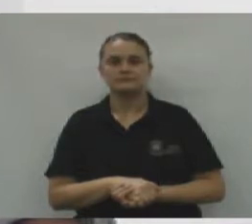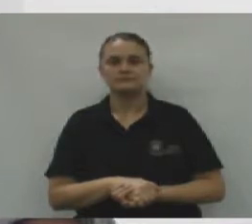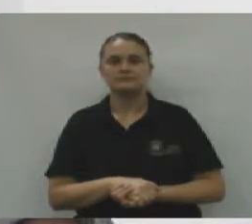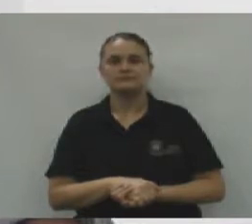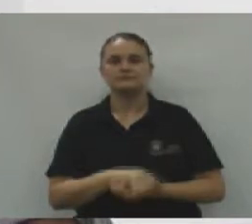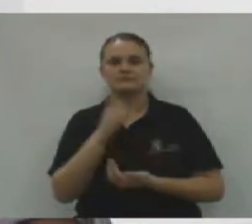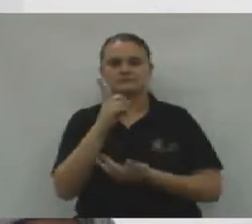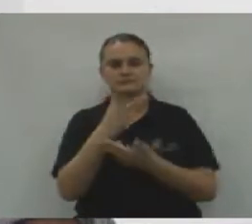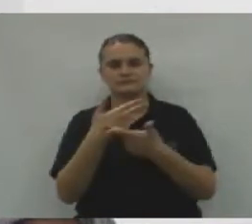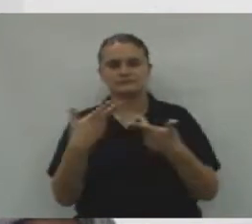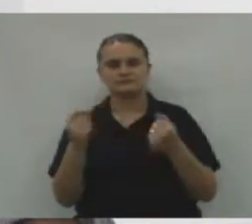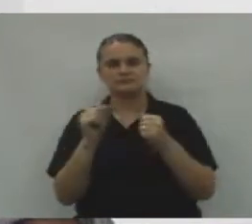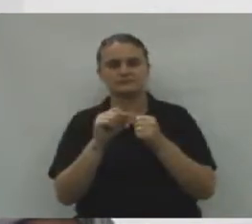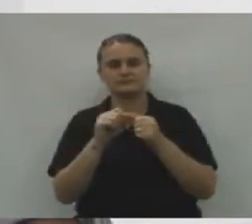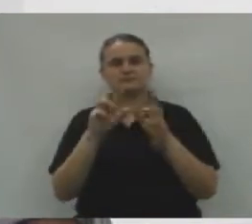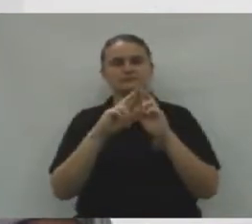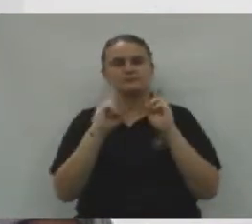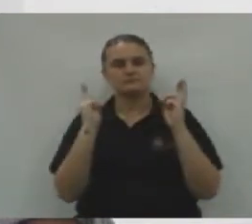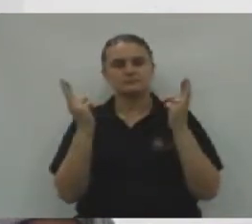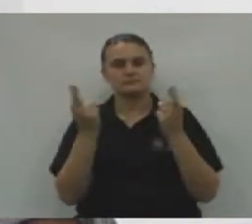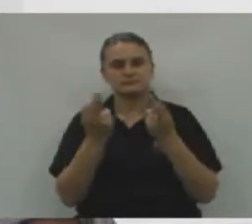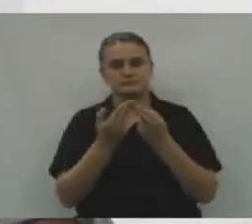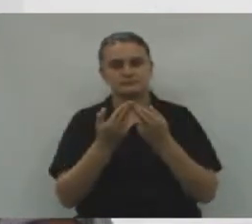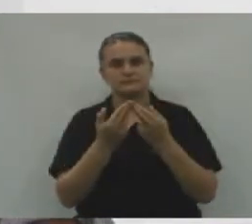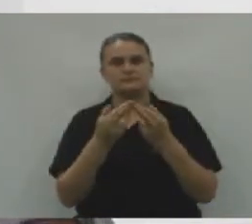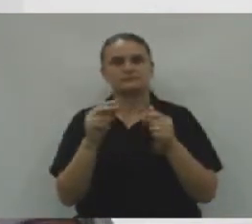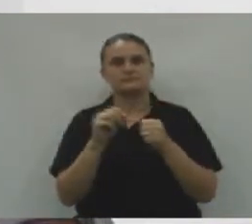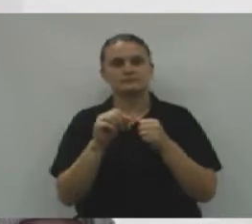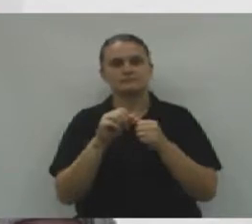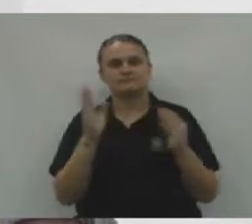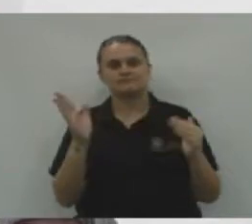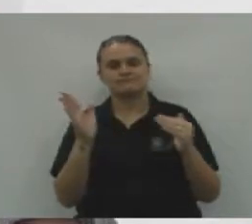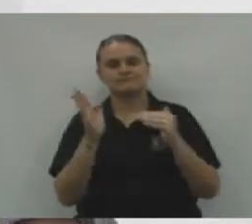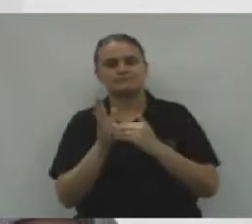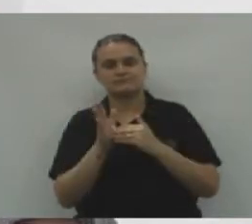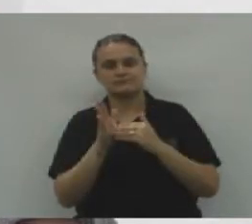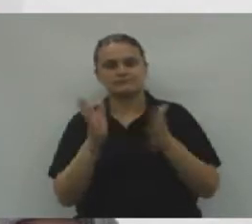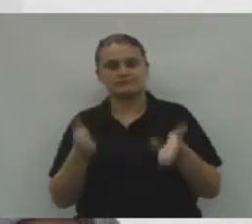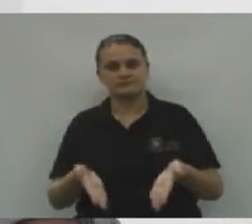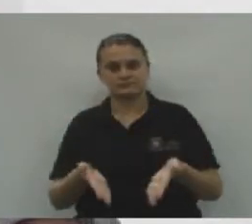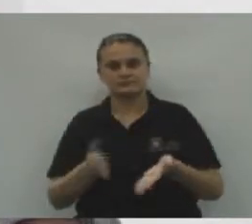Uma das inúmeras reuniões também que foram feitas até chegar ao momento atual,